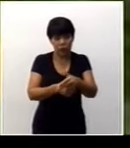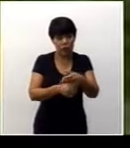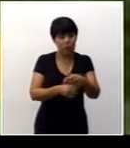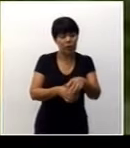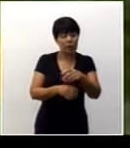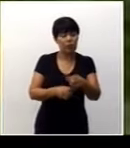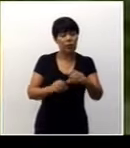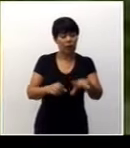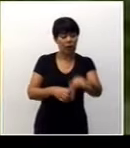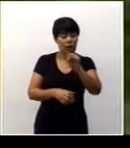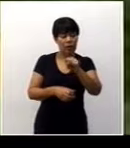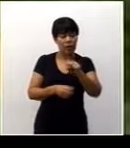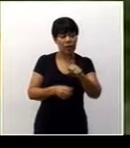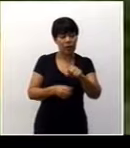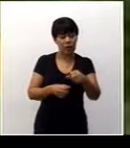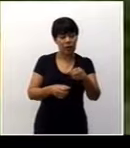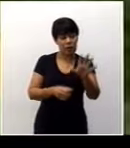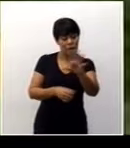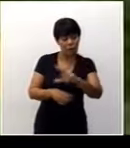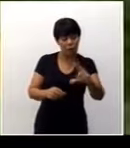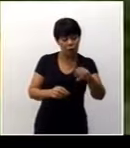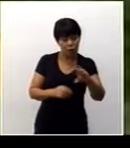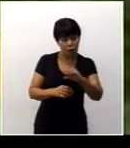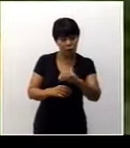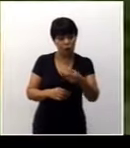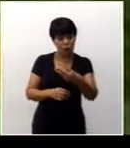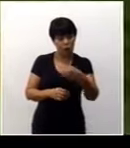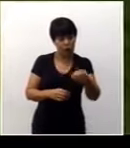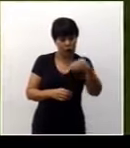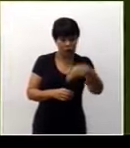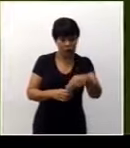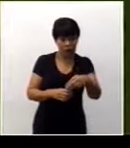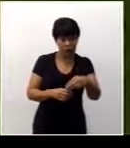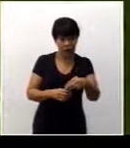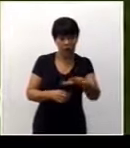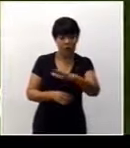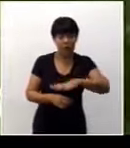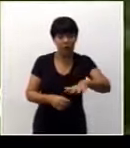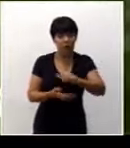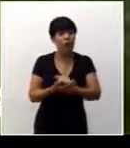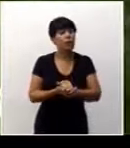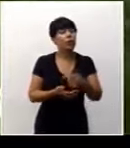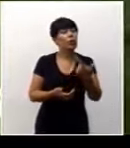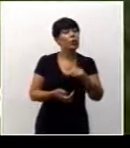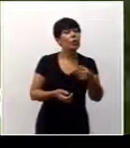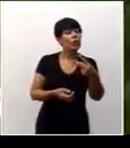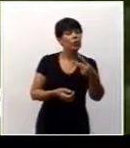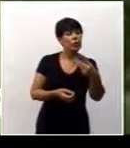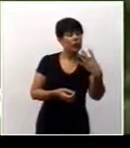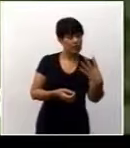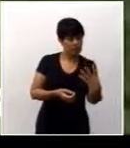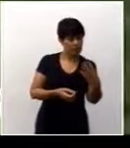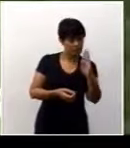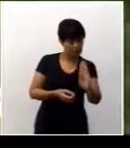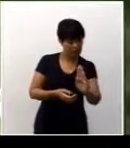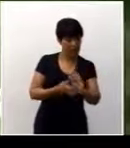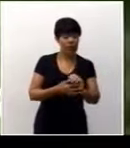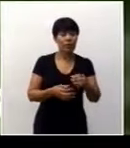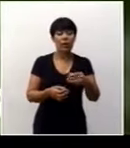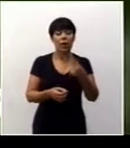produzirão imagens com até 40 metros de resolução espacial. No Sibers 2B, o imageador de infravermelho